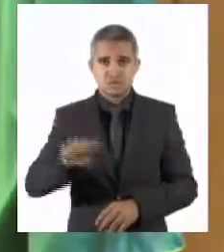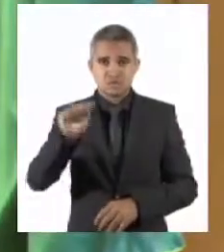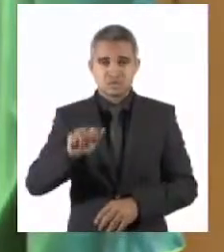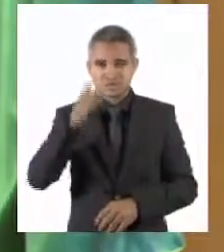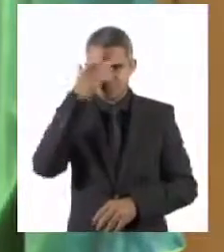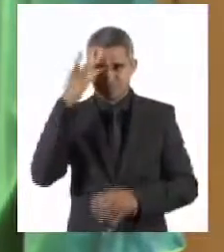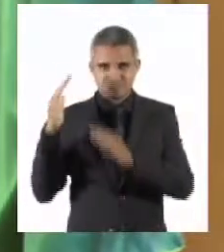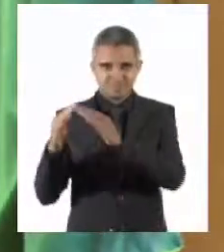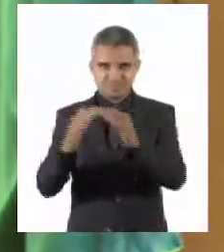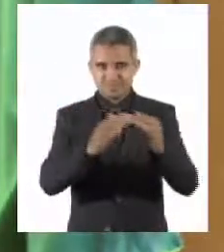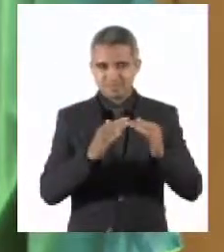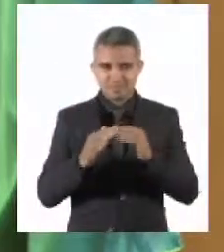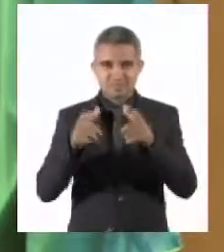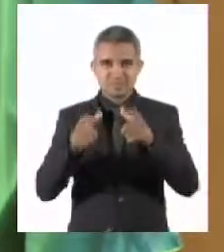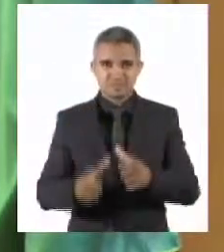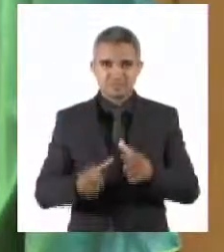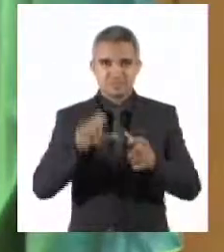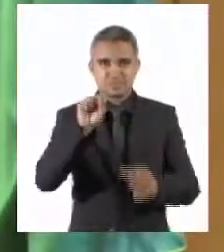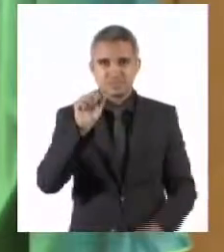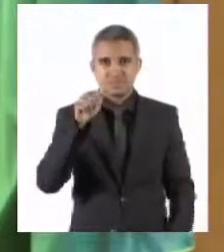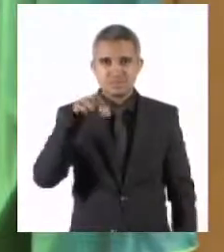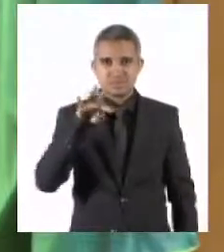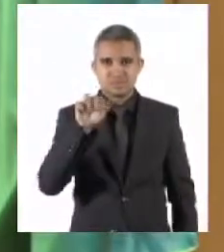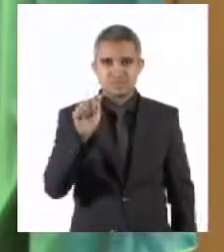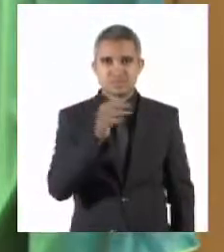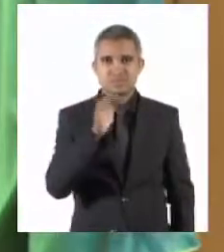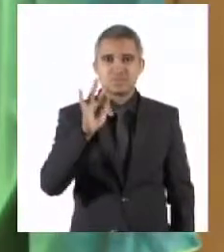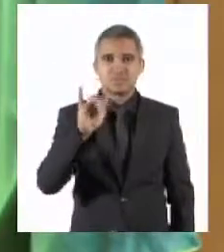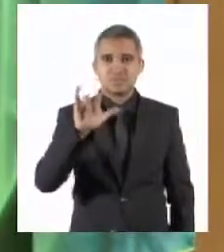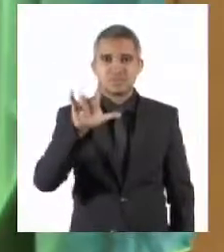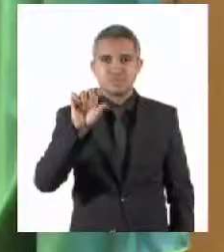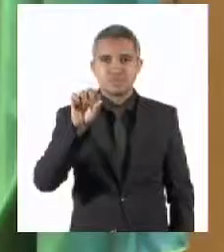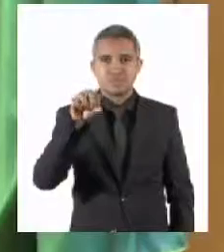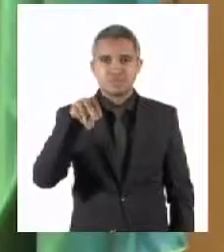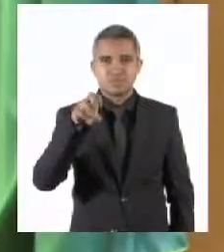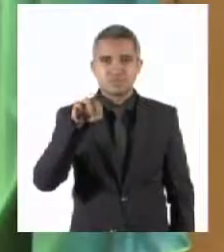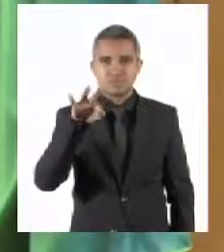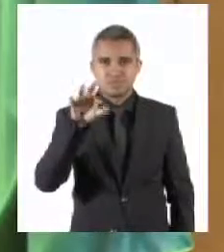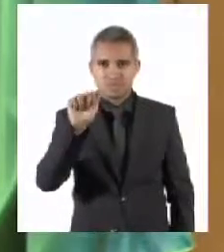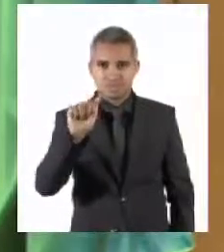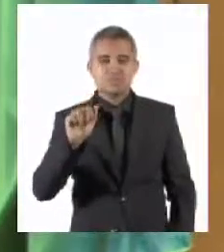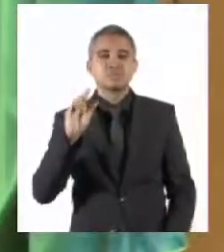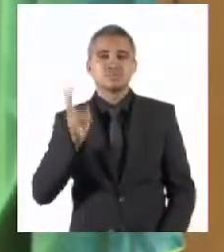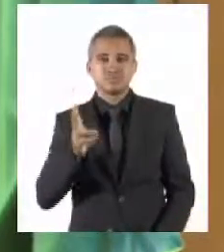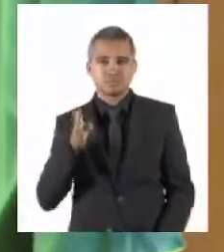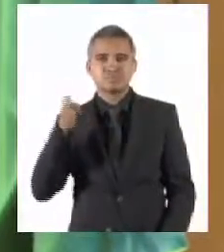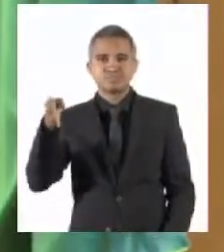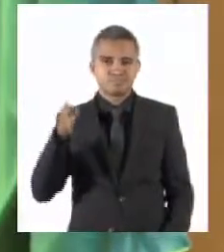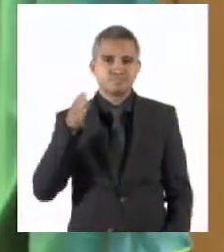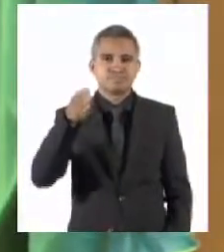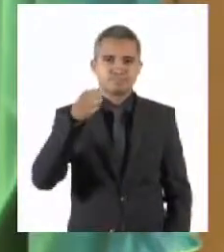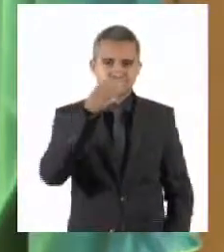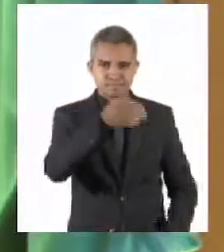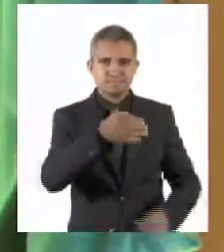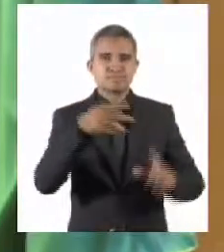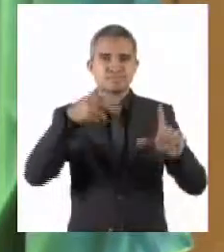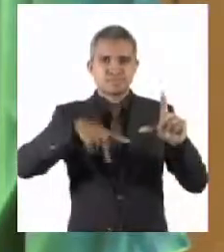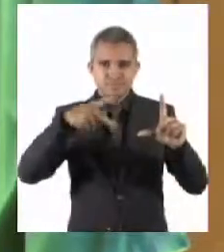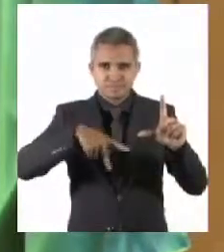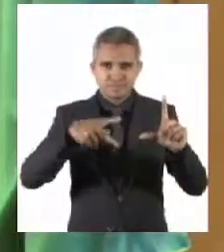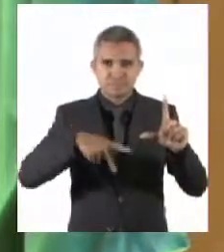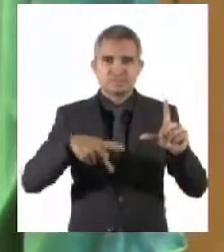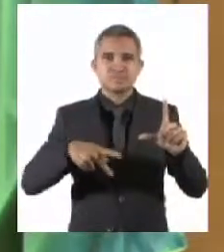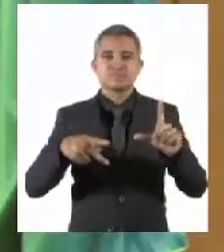Filomena vem fazendo uma verdadeira peregrinação em vários órgãos, tanto do município de Paço do Lumiar, quanto